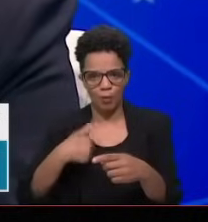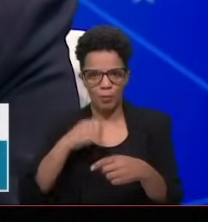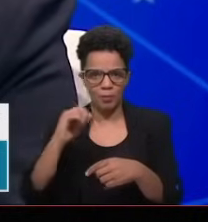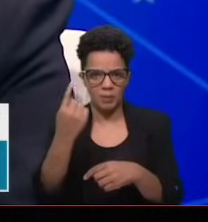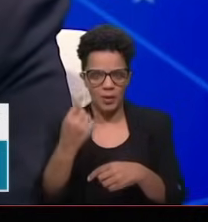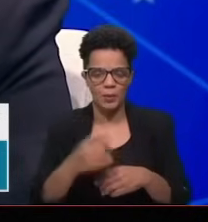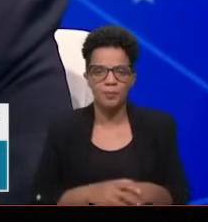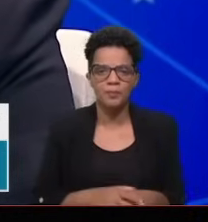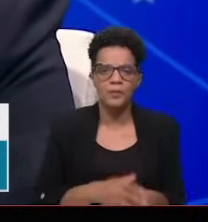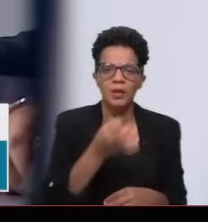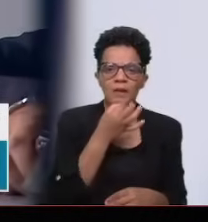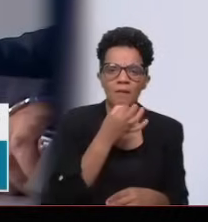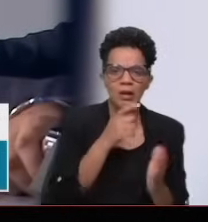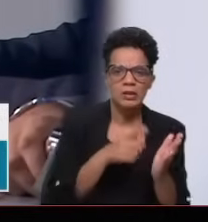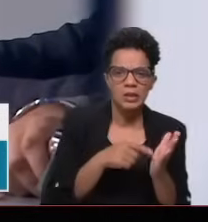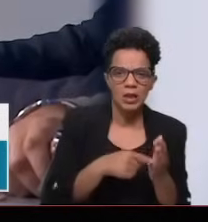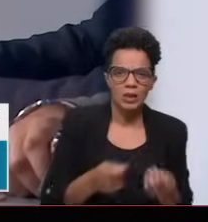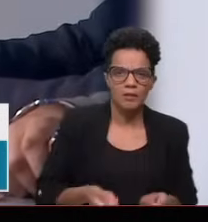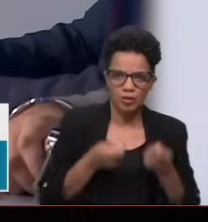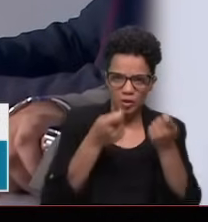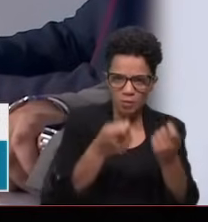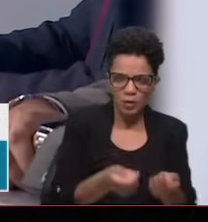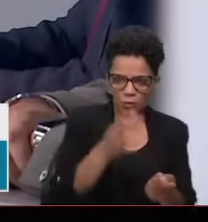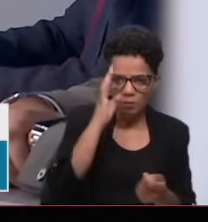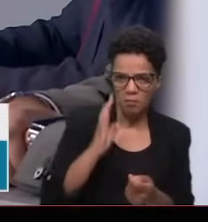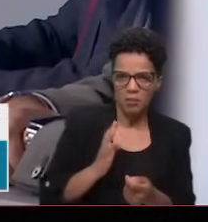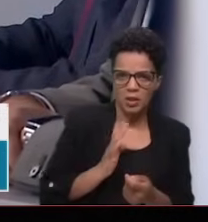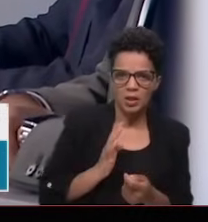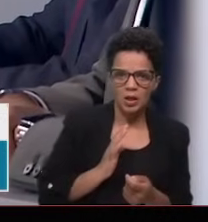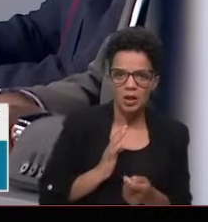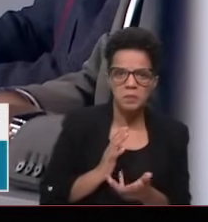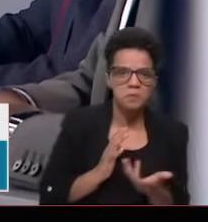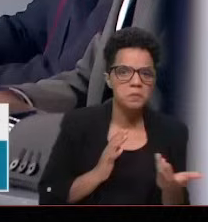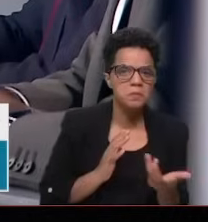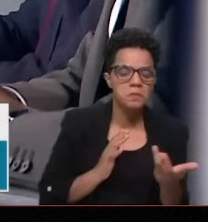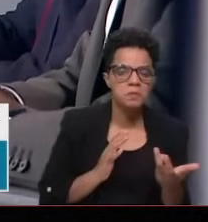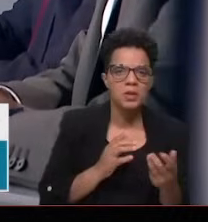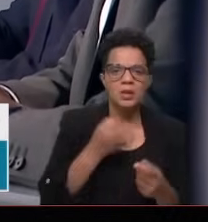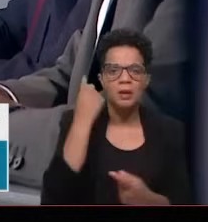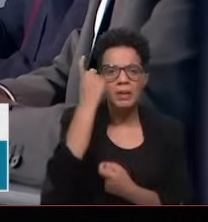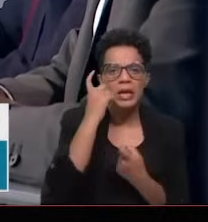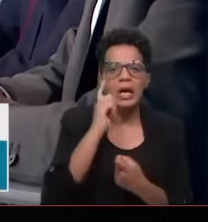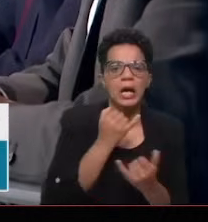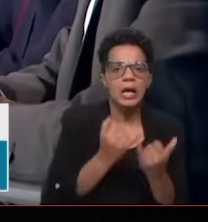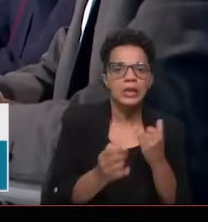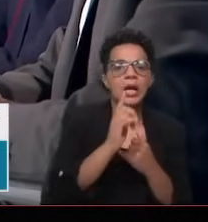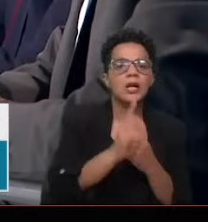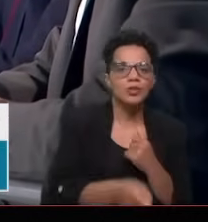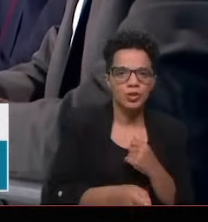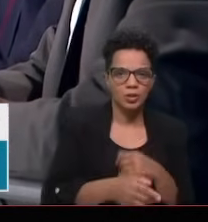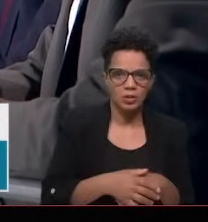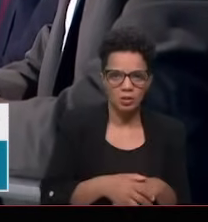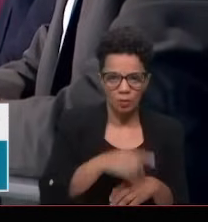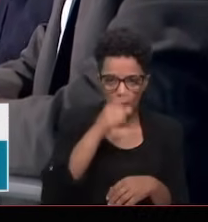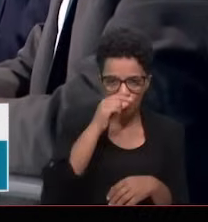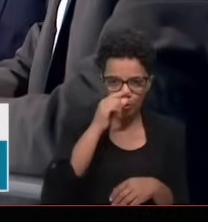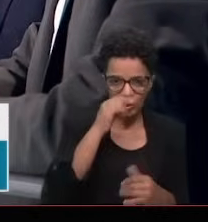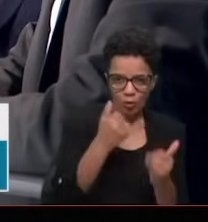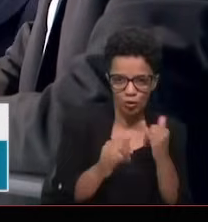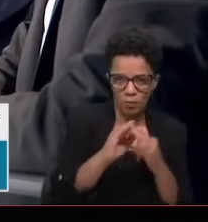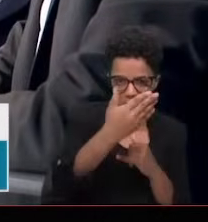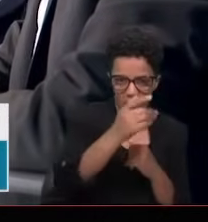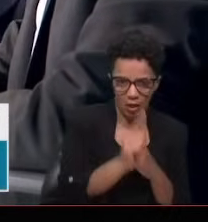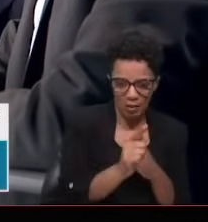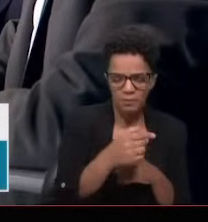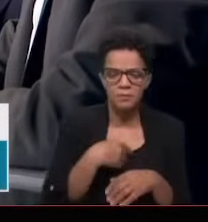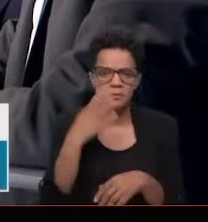fala da necessidade de investimento militar está a pensar em que risco principal é Putin o principal risco não eu